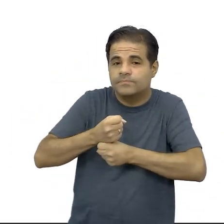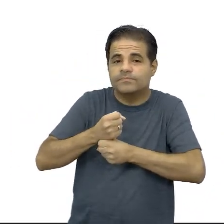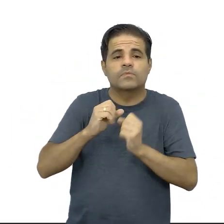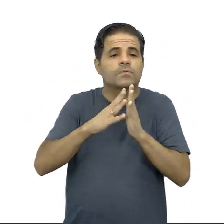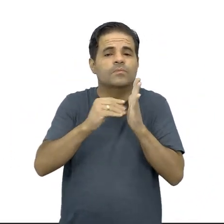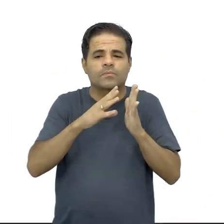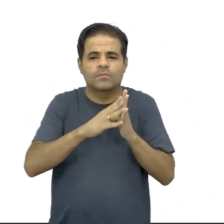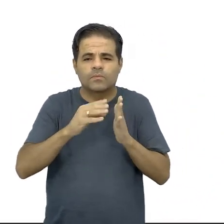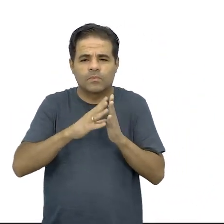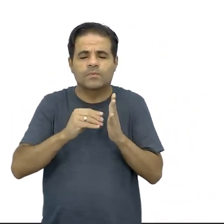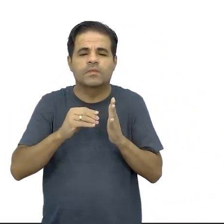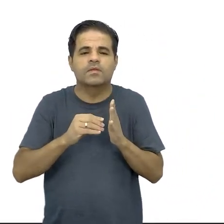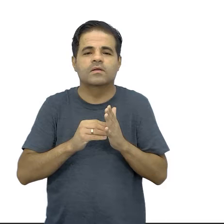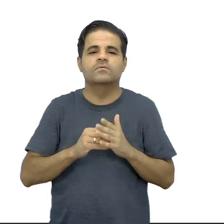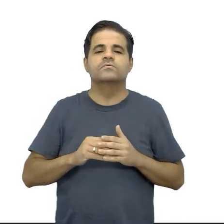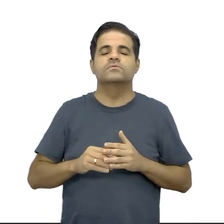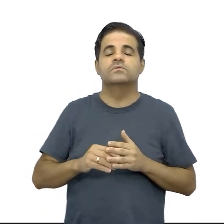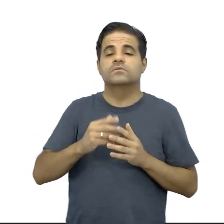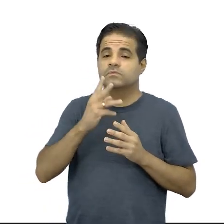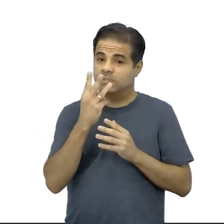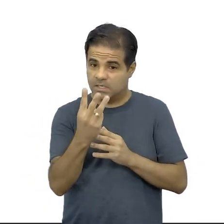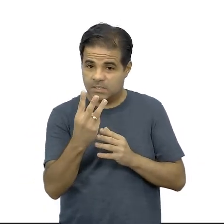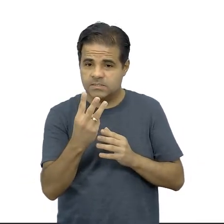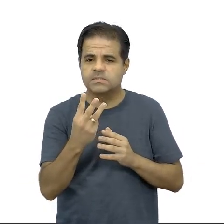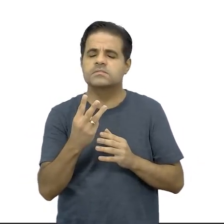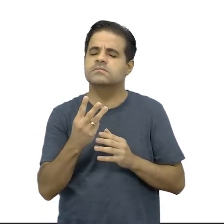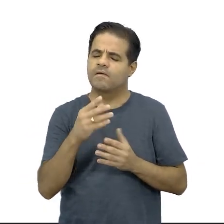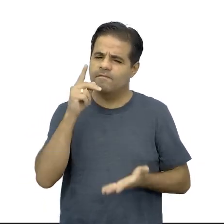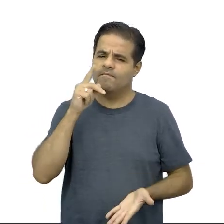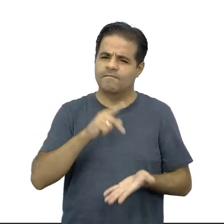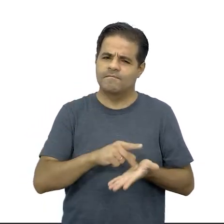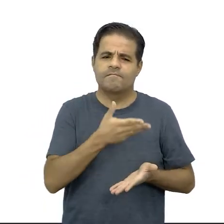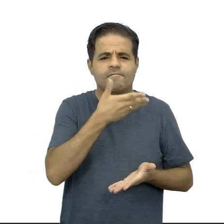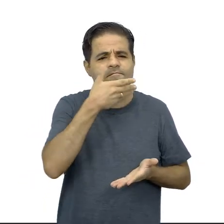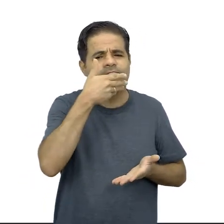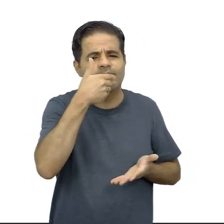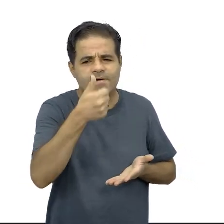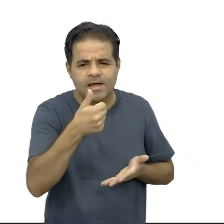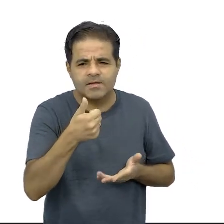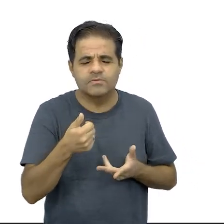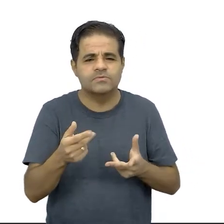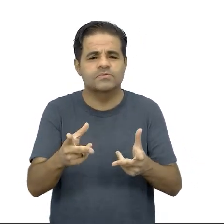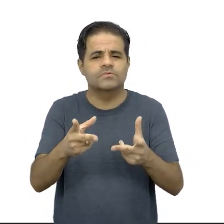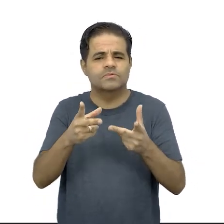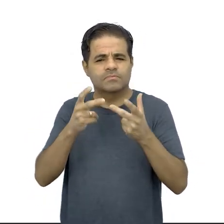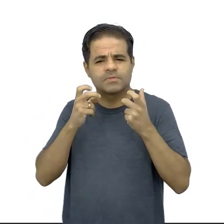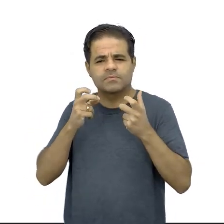modelos tridimensionais. Então, acredito que é fácil perceber o ganho de